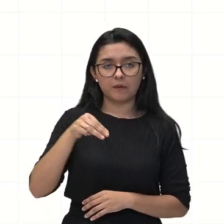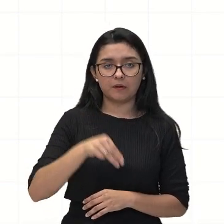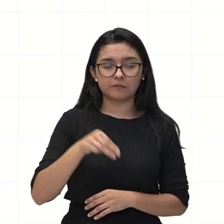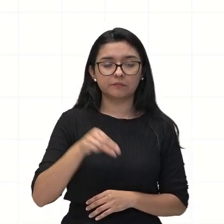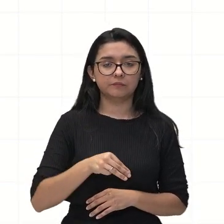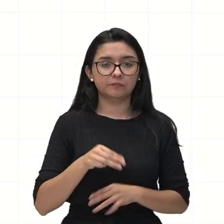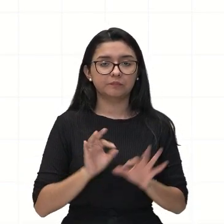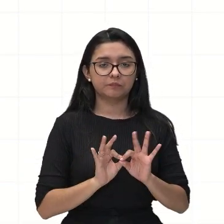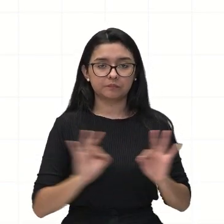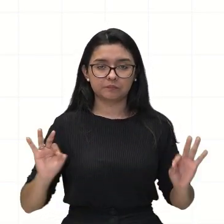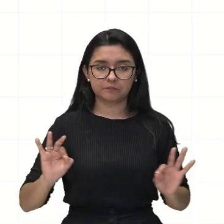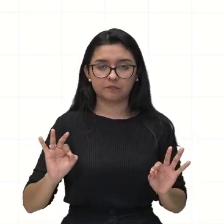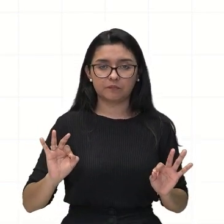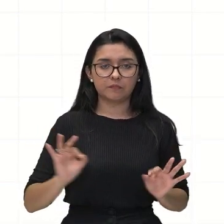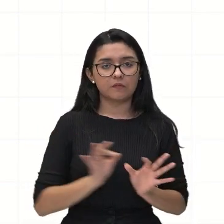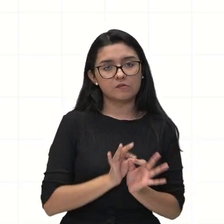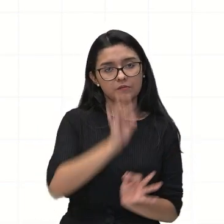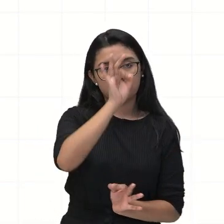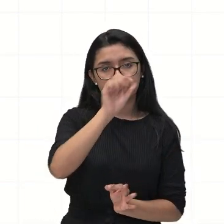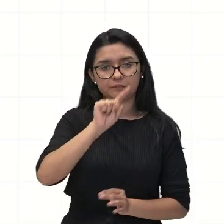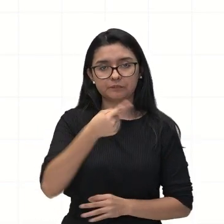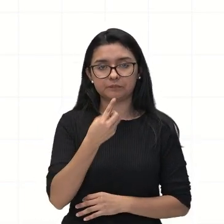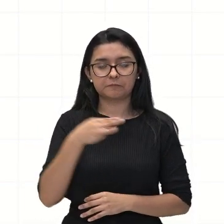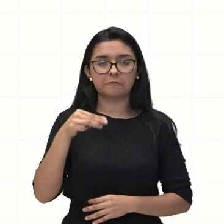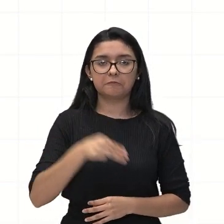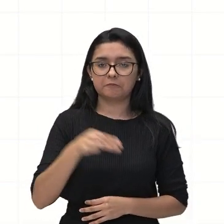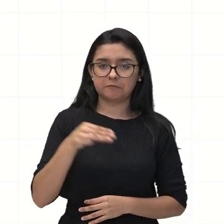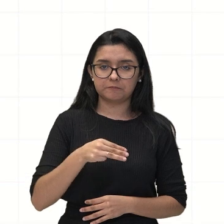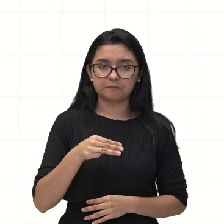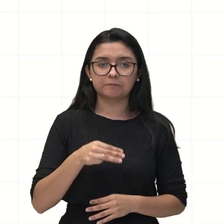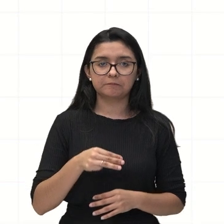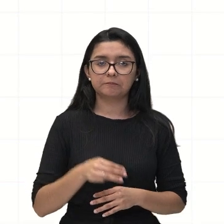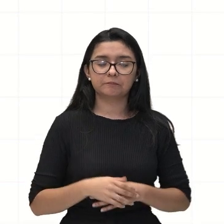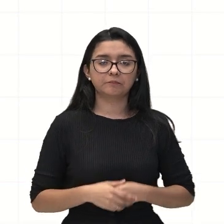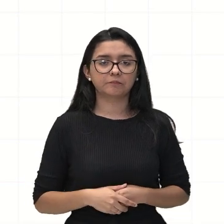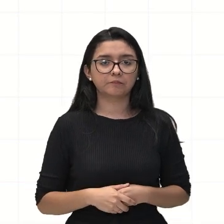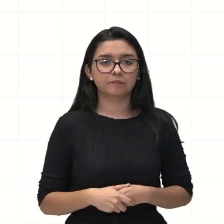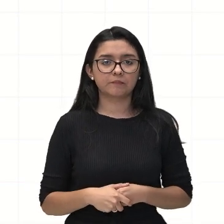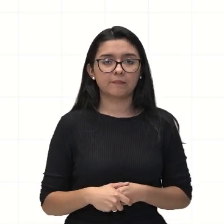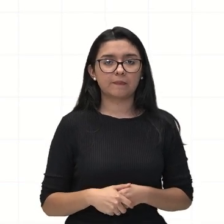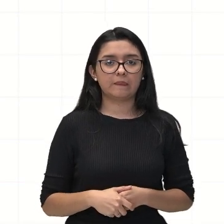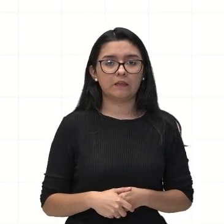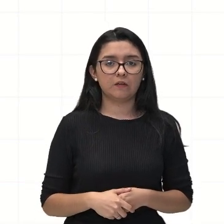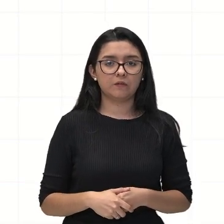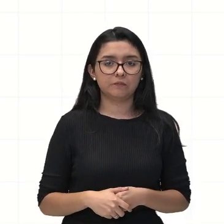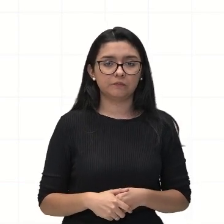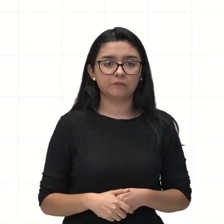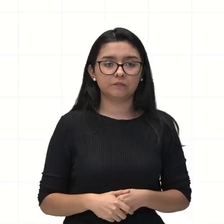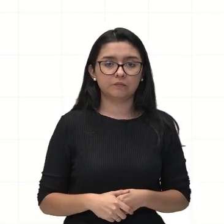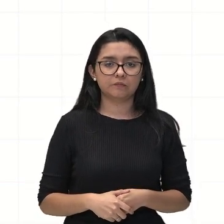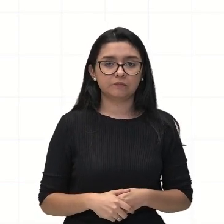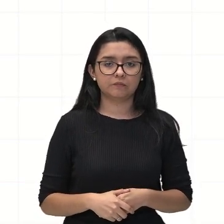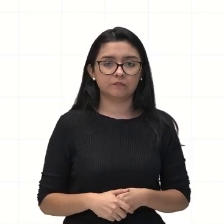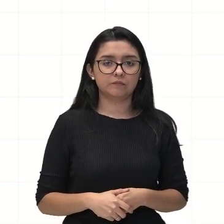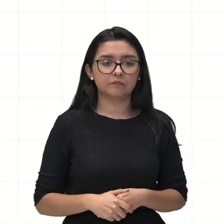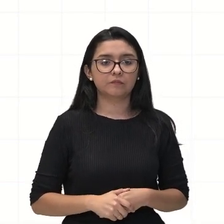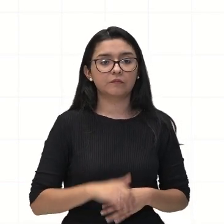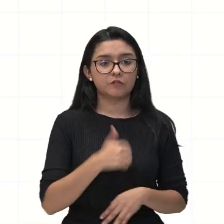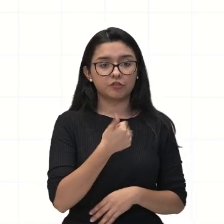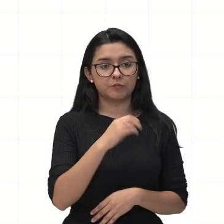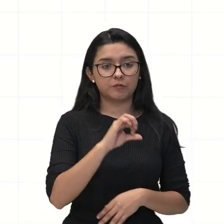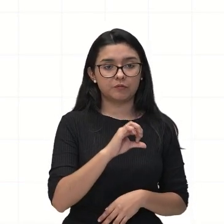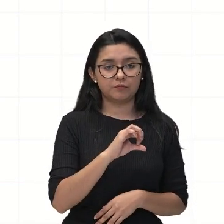de largura por 1.000 metros de comprimento, né? De 1940